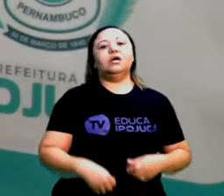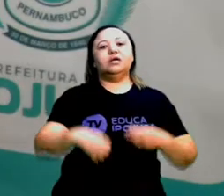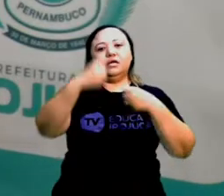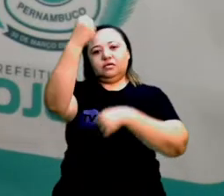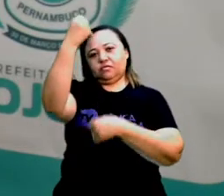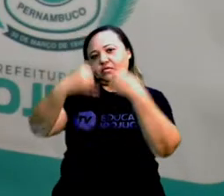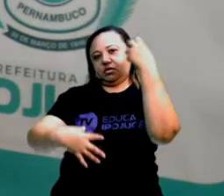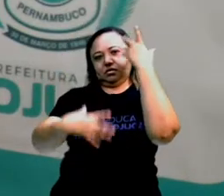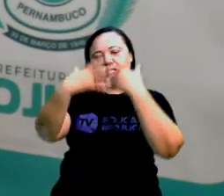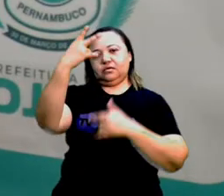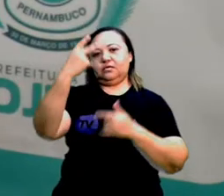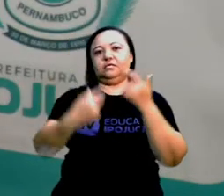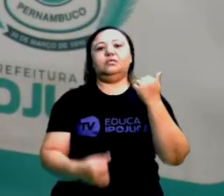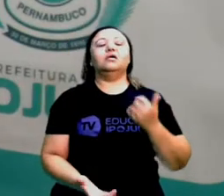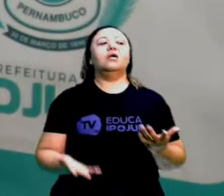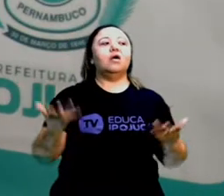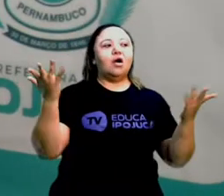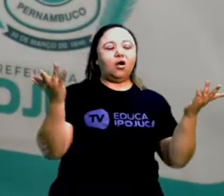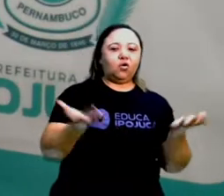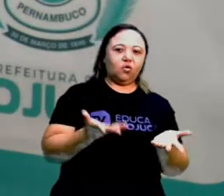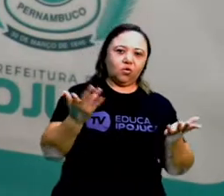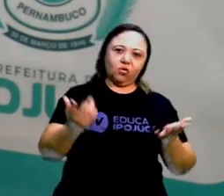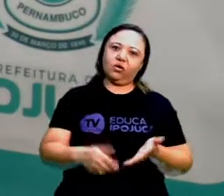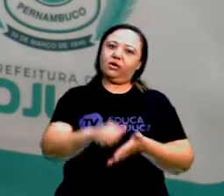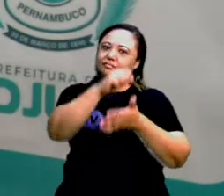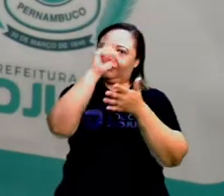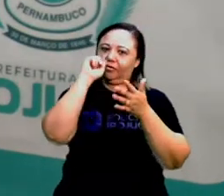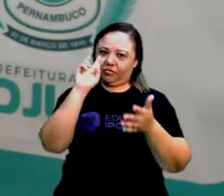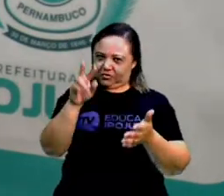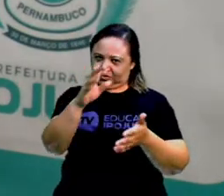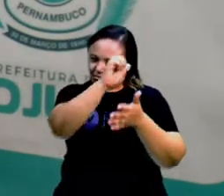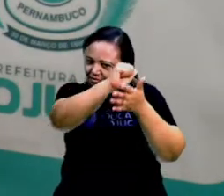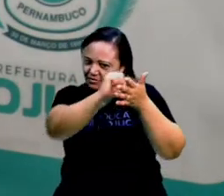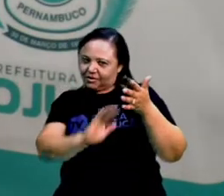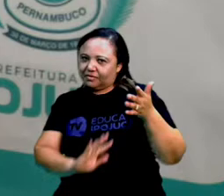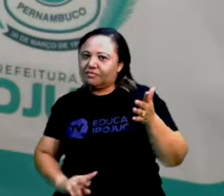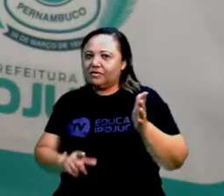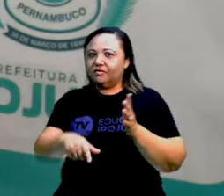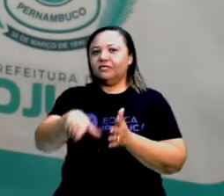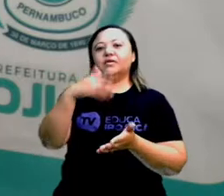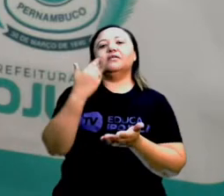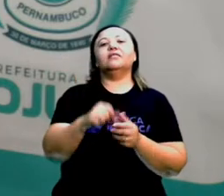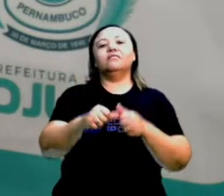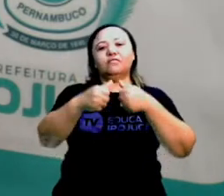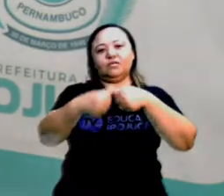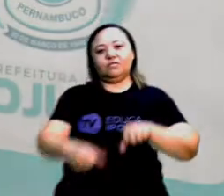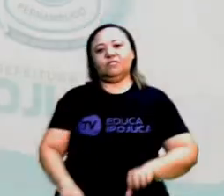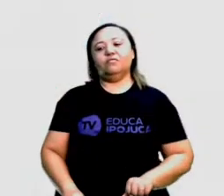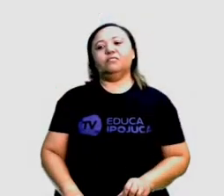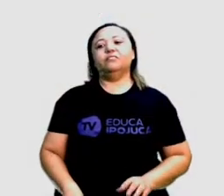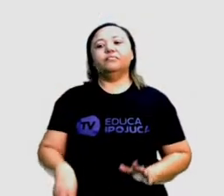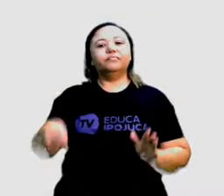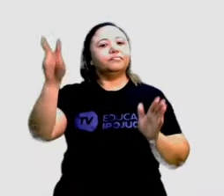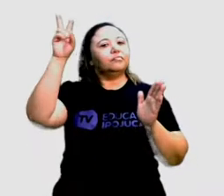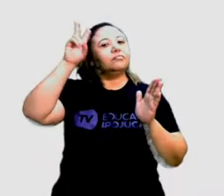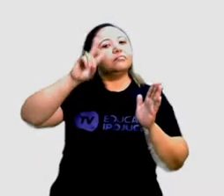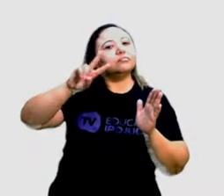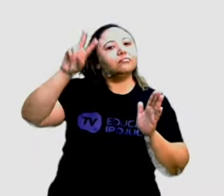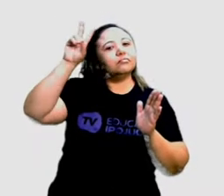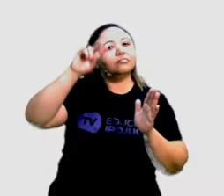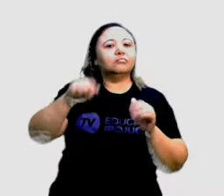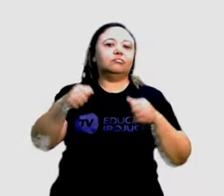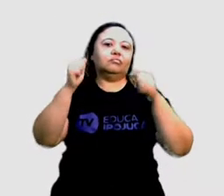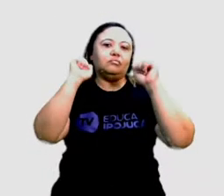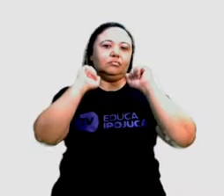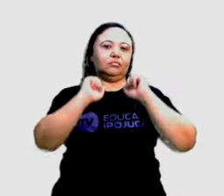aí, vamos ao desafio que ficou aí para vocês analisarem estas imagens. Que histórias poderiam